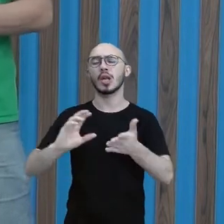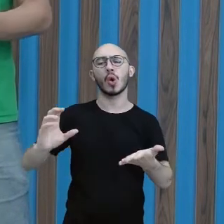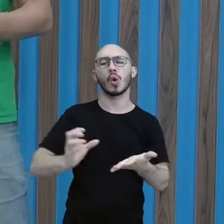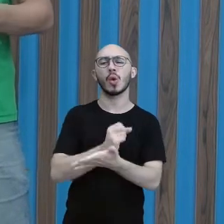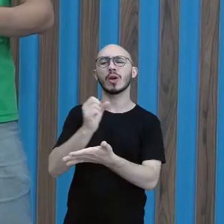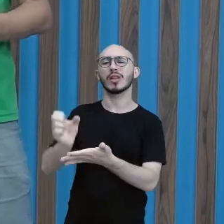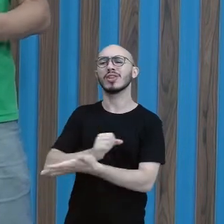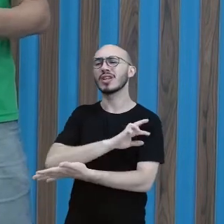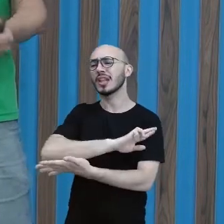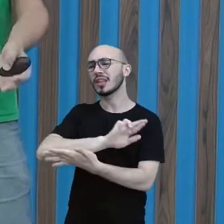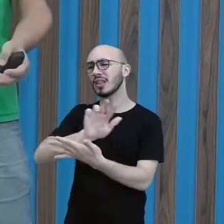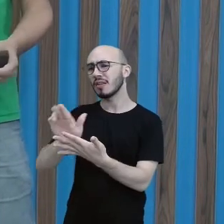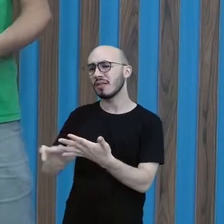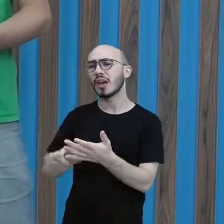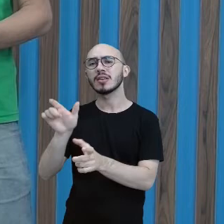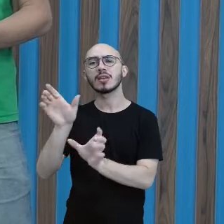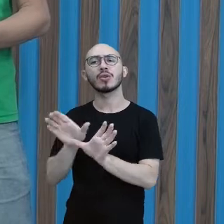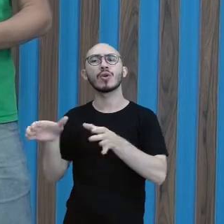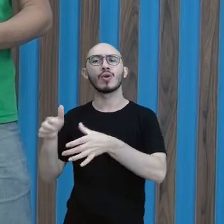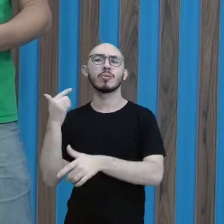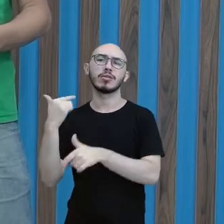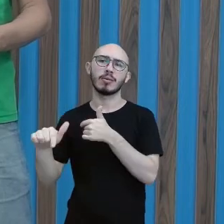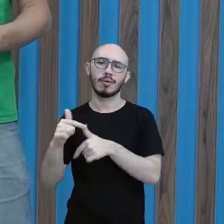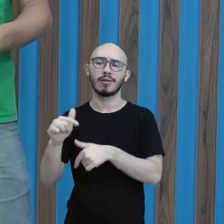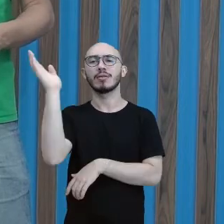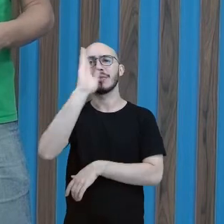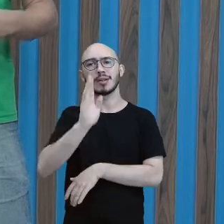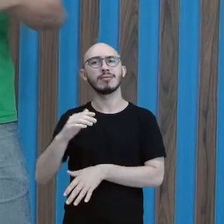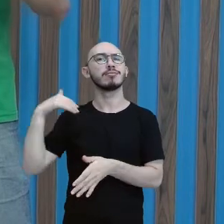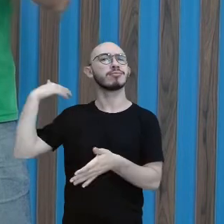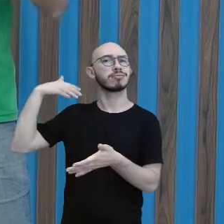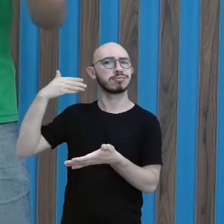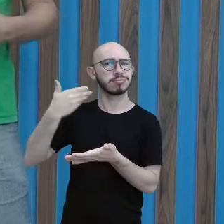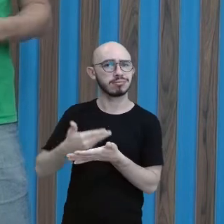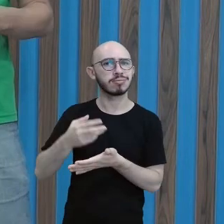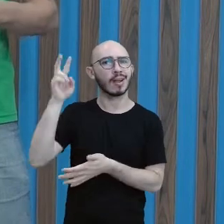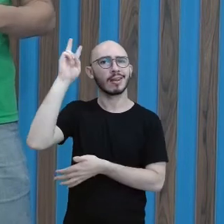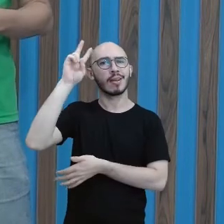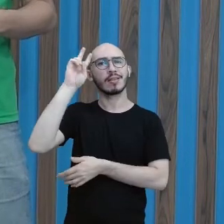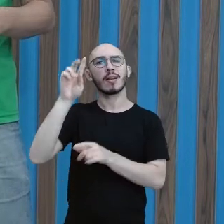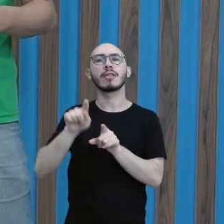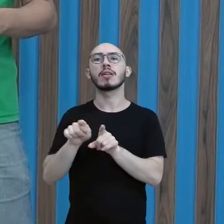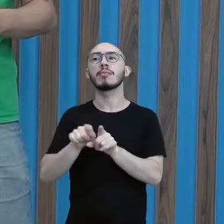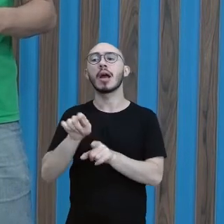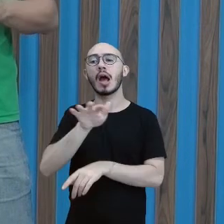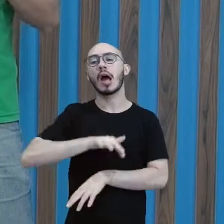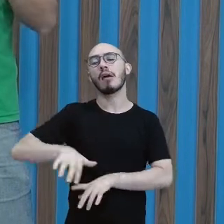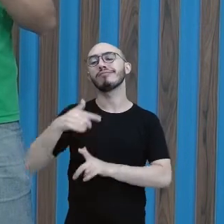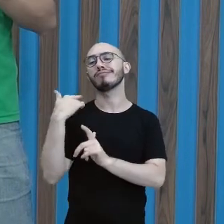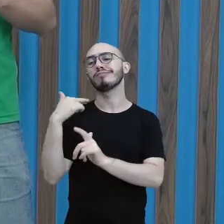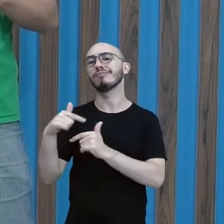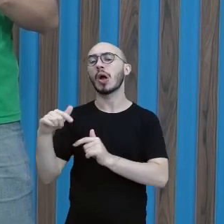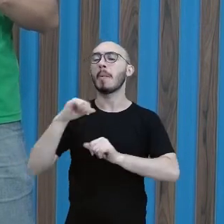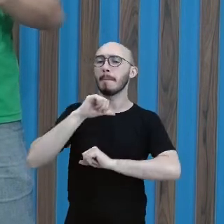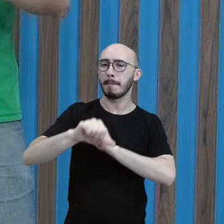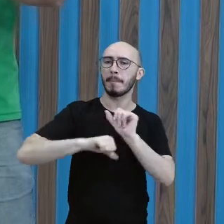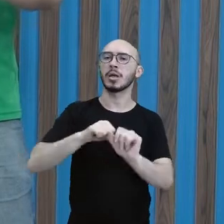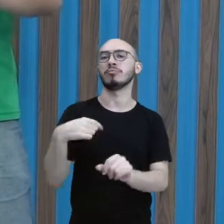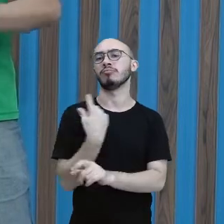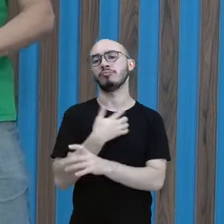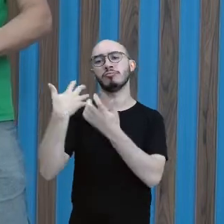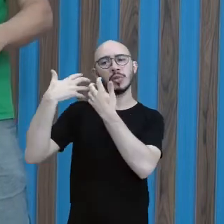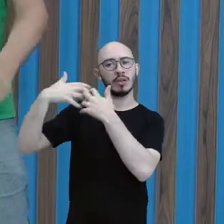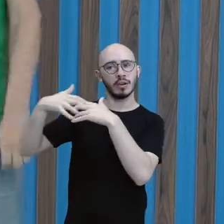conquistas dos trabalhadores e trabalhadoras ao longo da história do Brasil, né, e os processos de mudança do mundo do trabalho. Então, essa reflexão a gente precisa fazer